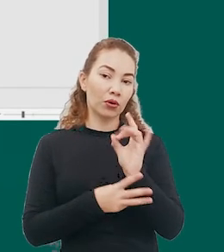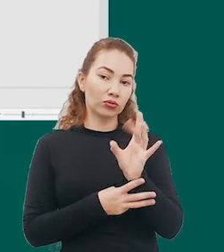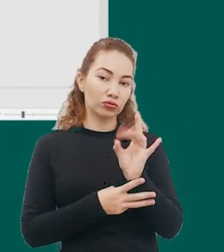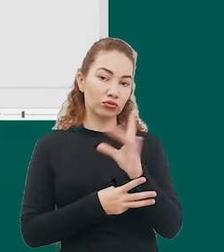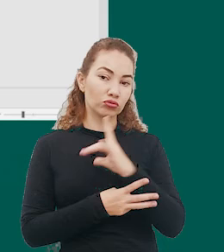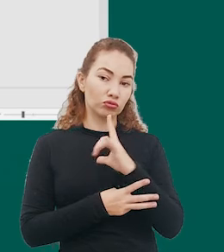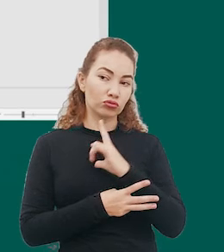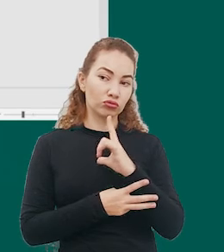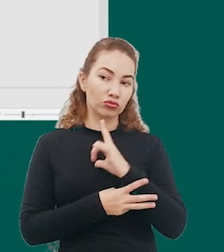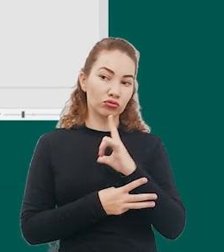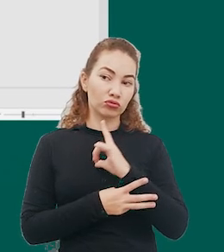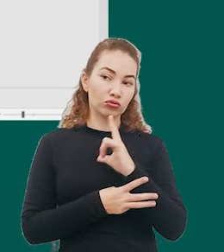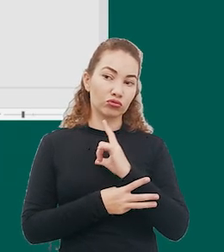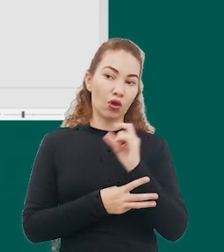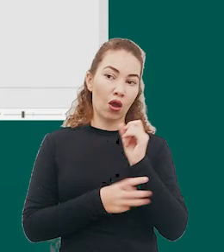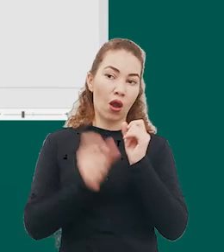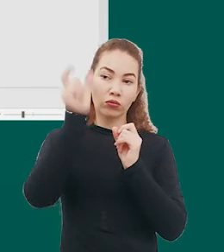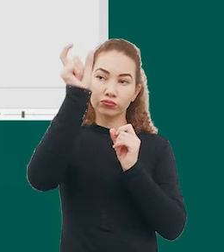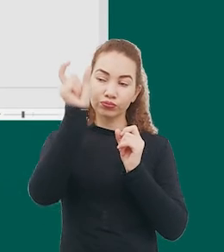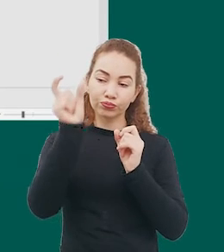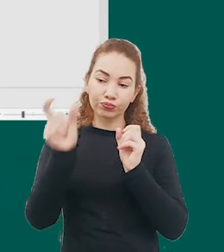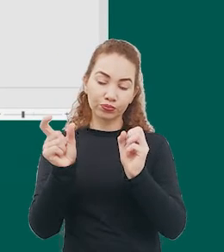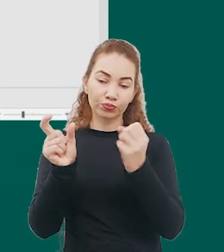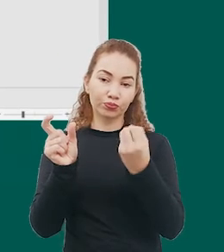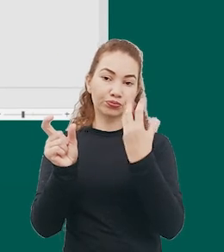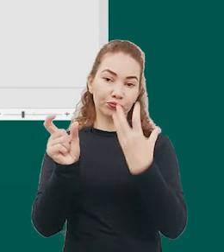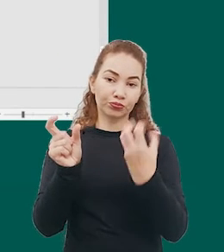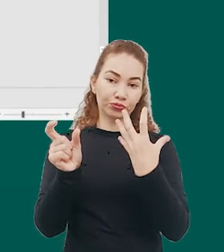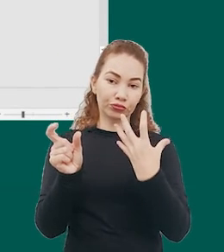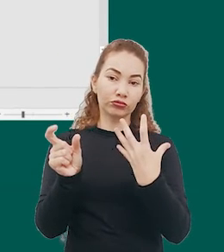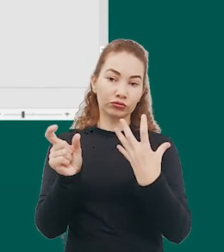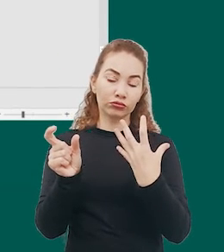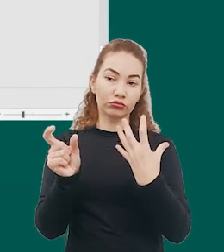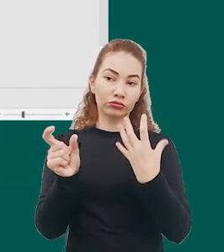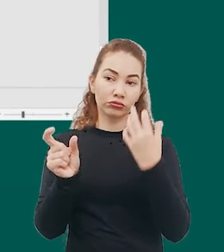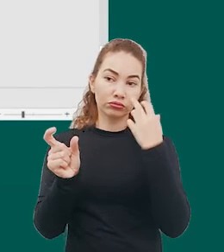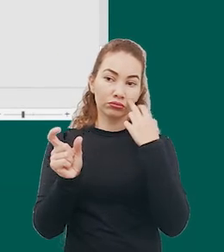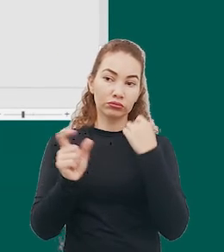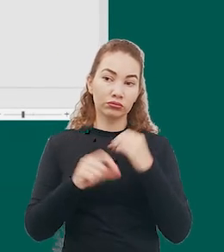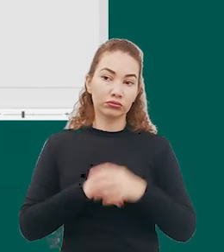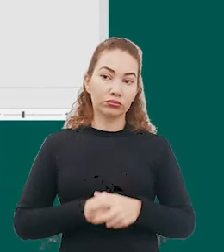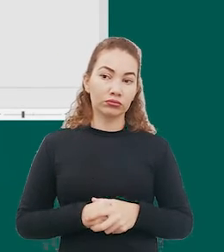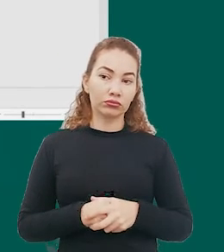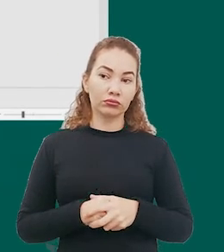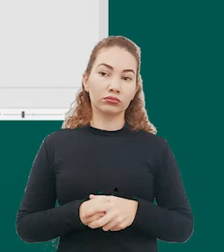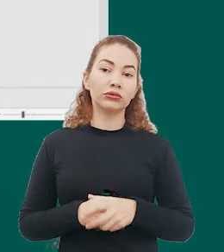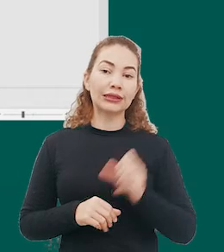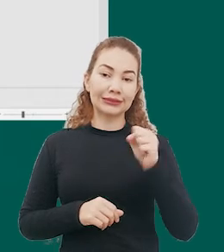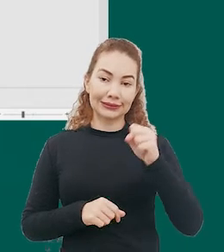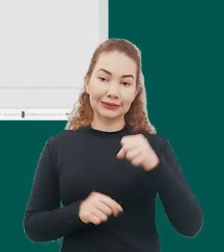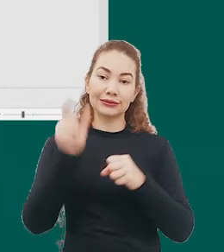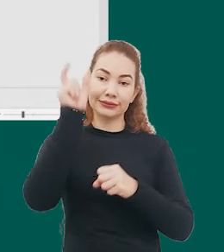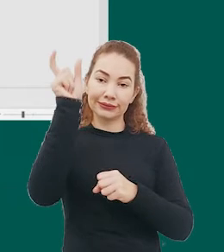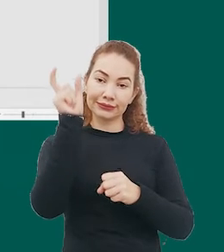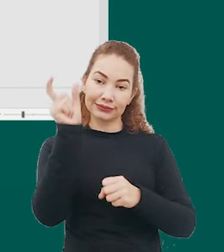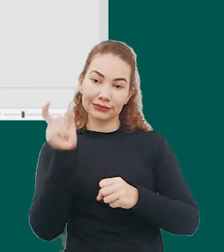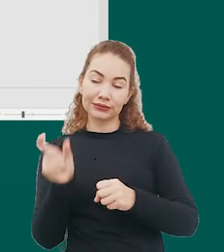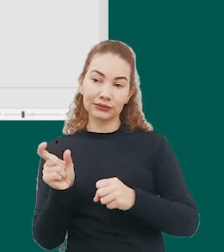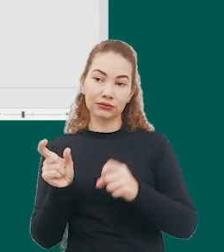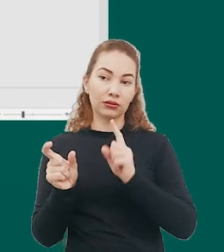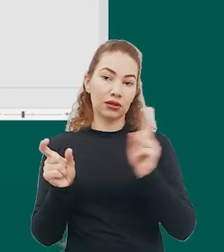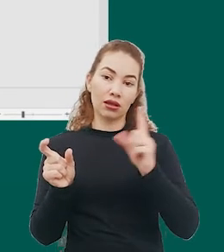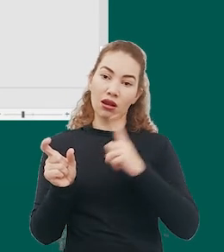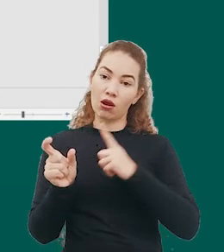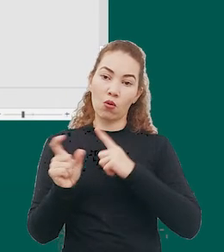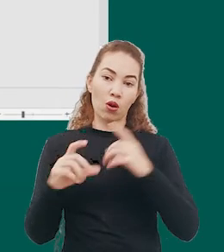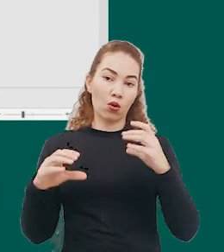que aparece os slides Eu ao lado esquerdo. vou. Mas está aparecendo os slides ao lado? Os slides ao lado. Não, mas aqui eu